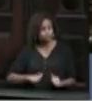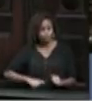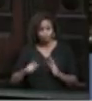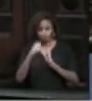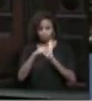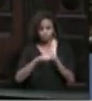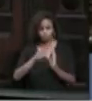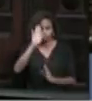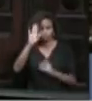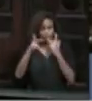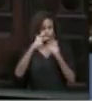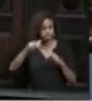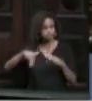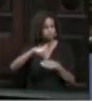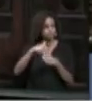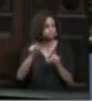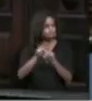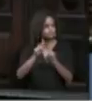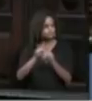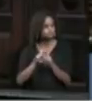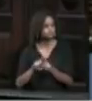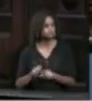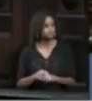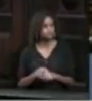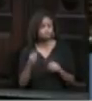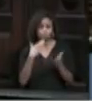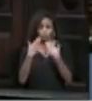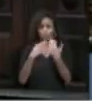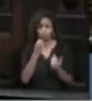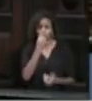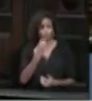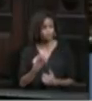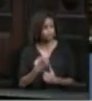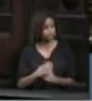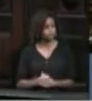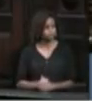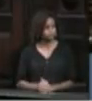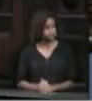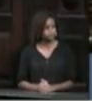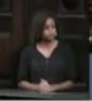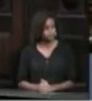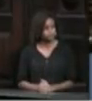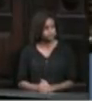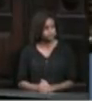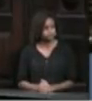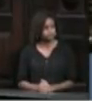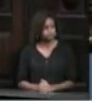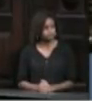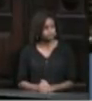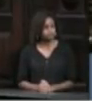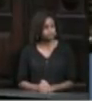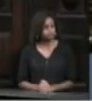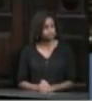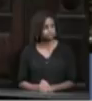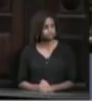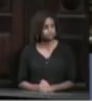debate. Acabei de olhar quem está inscrito, só tem deputado da oposição inscrito para falar. Se inscrevam. Se